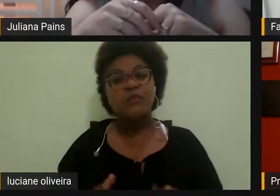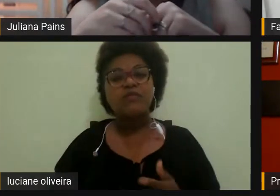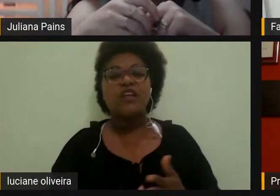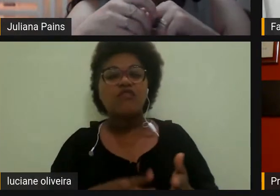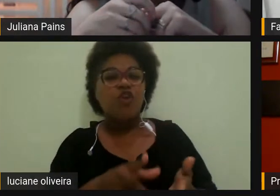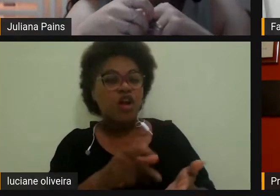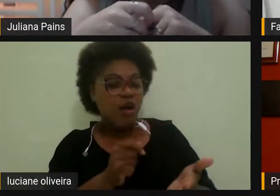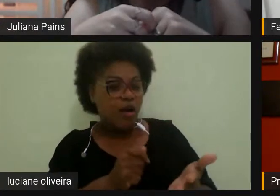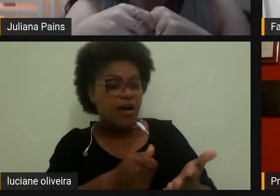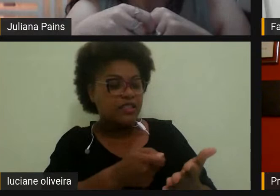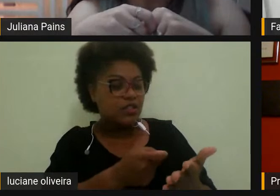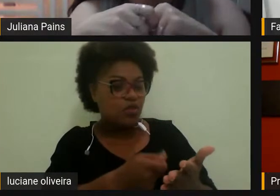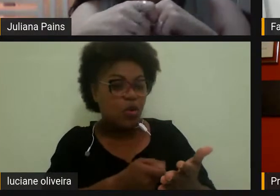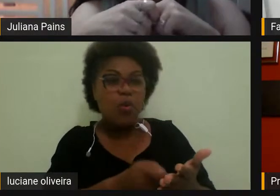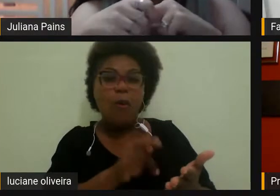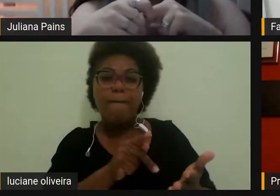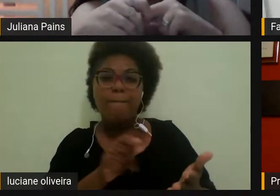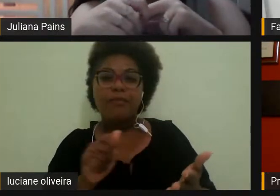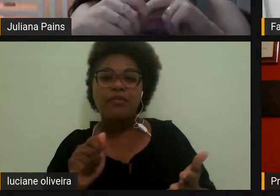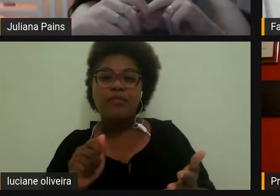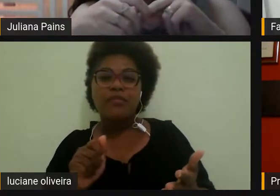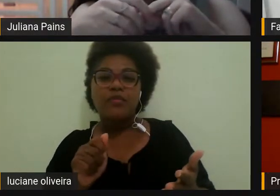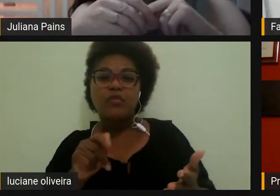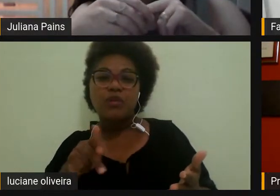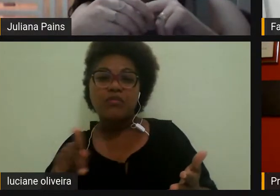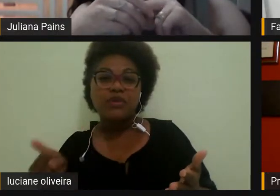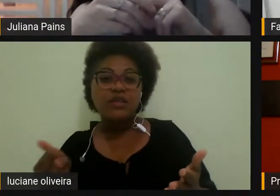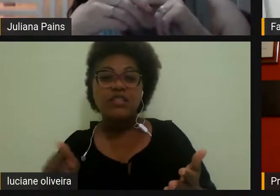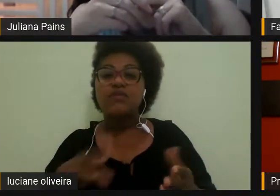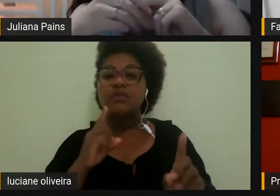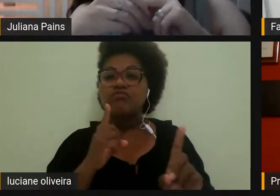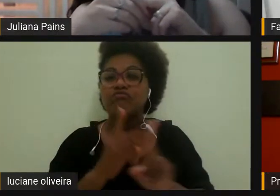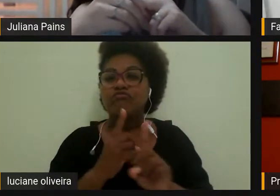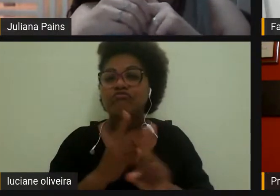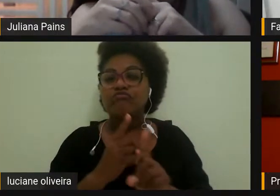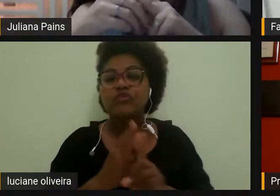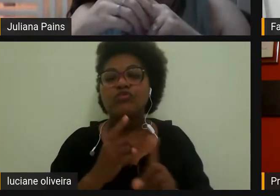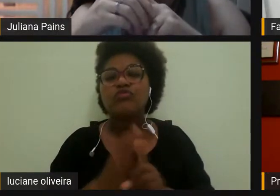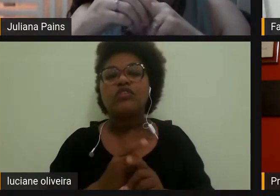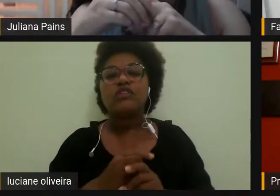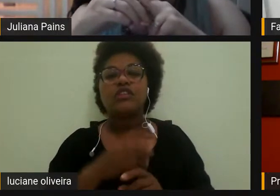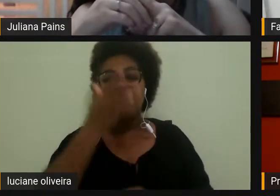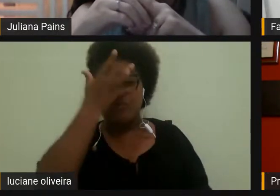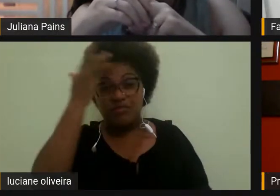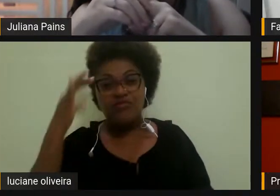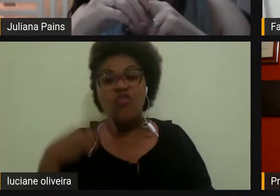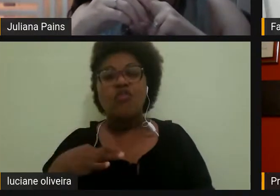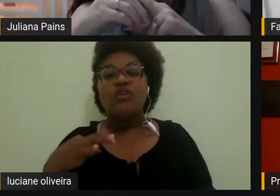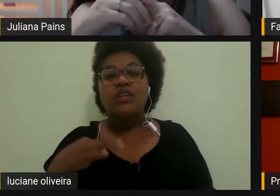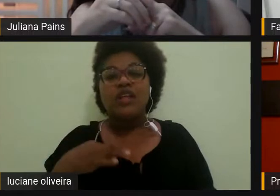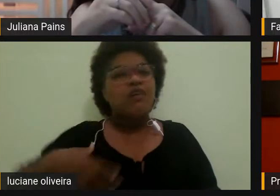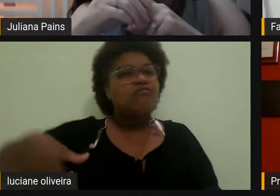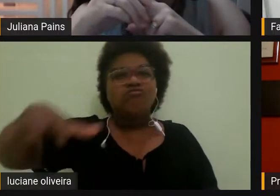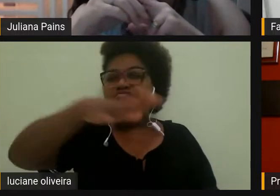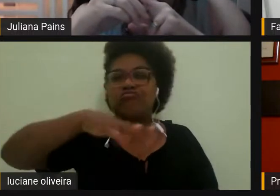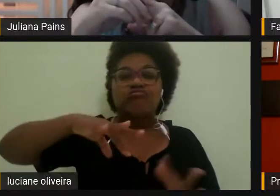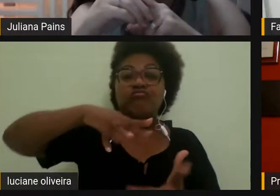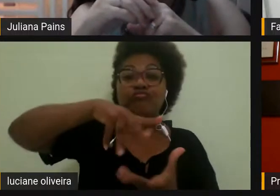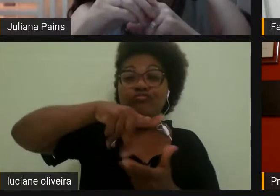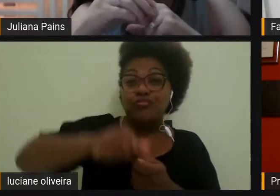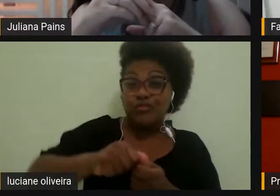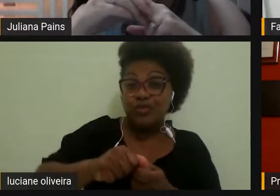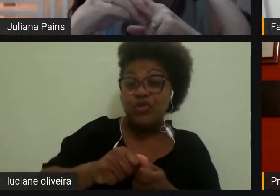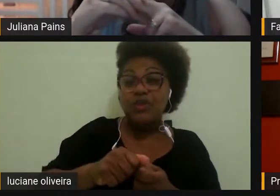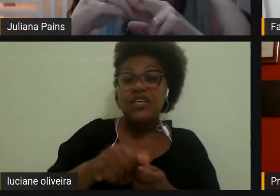aplicativo o aplicativo encontra um voluntário ao redor do mundo inclusive e a pessoa com a câmera do celular